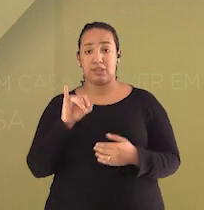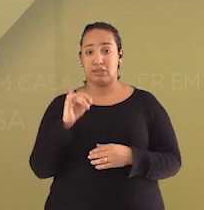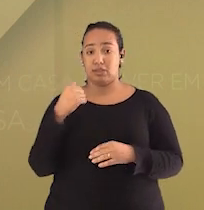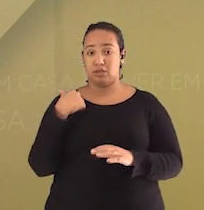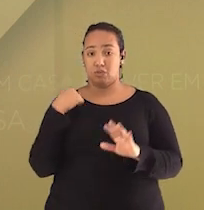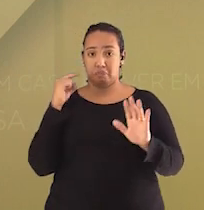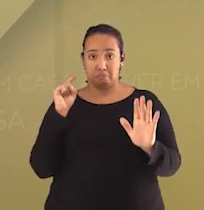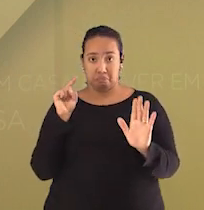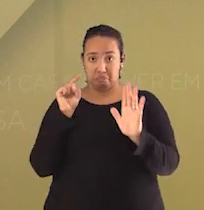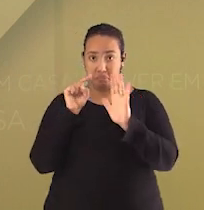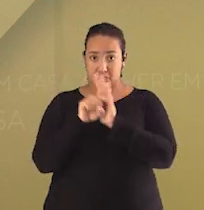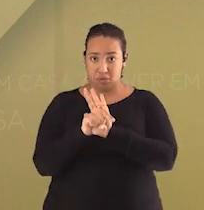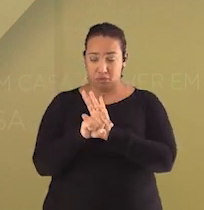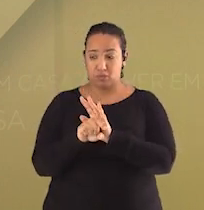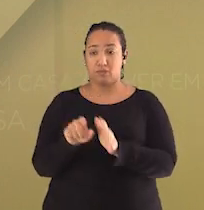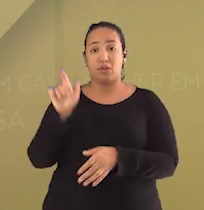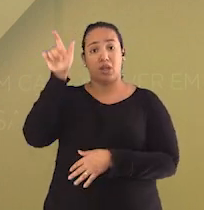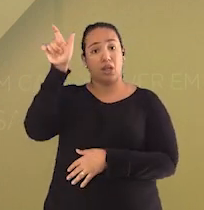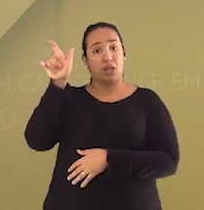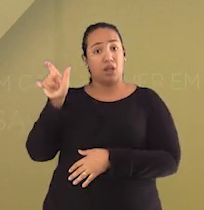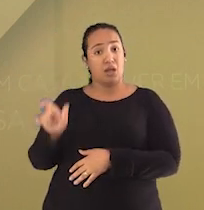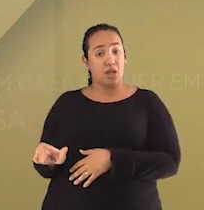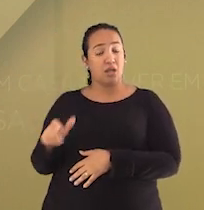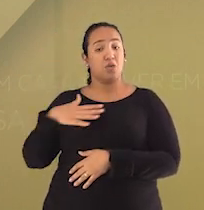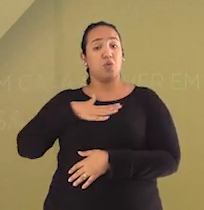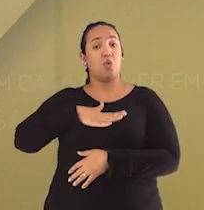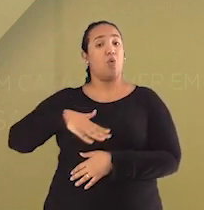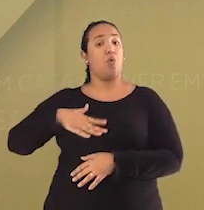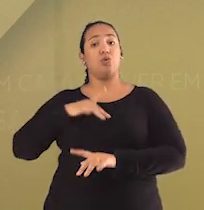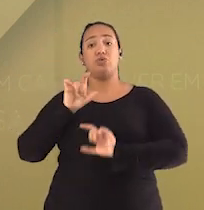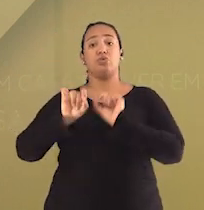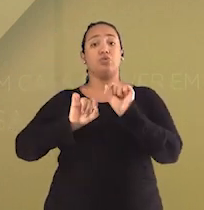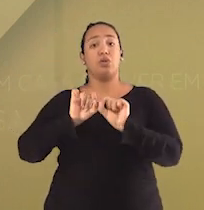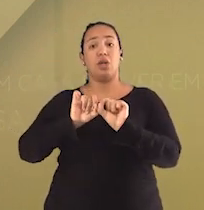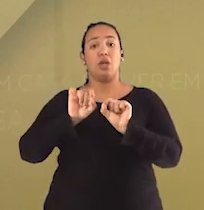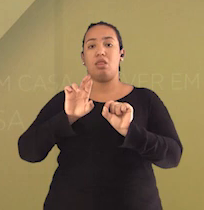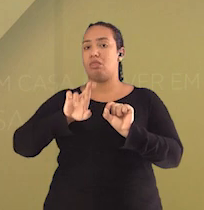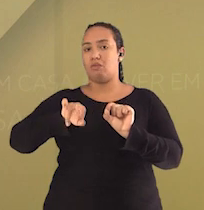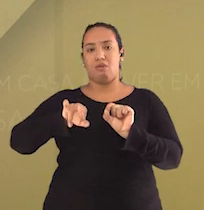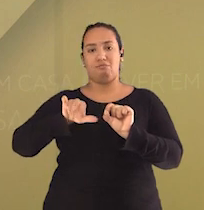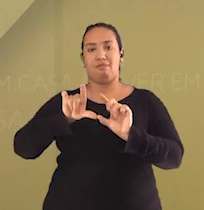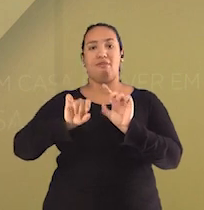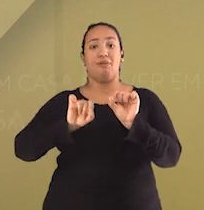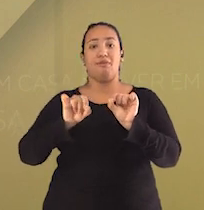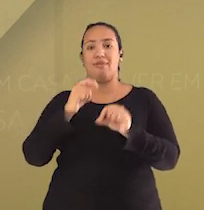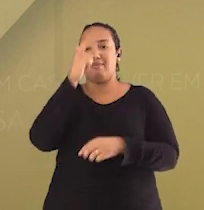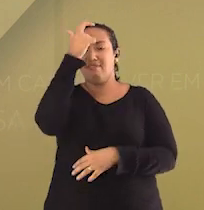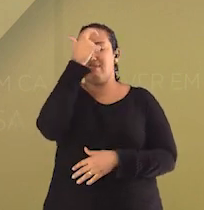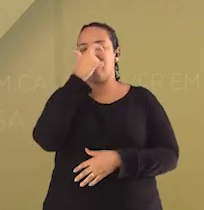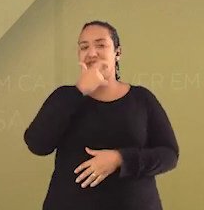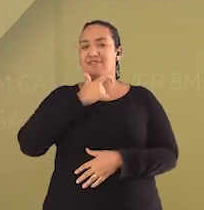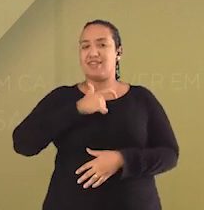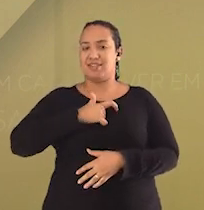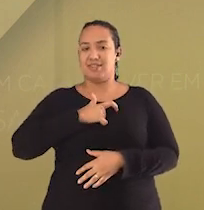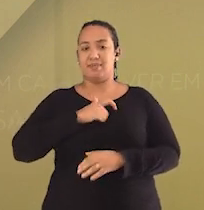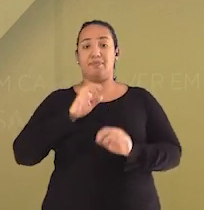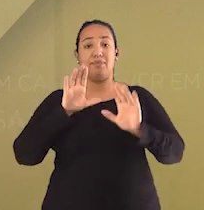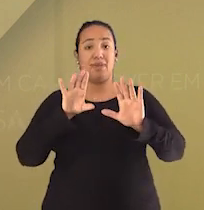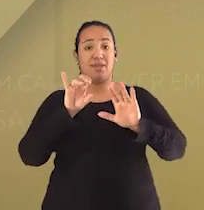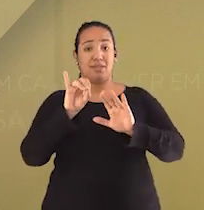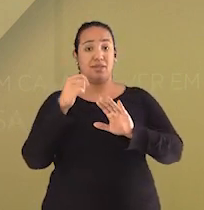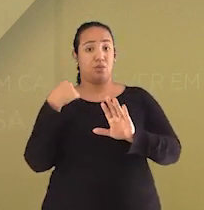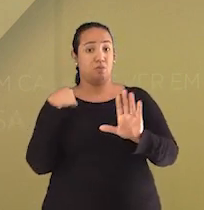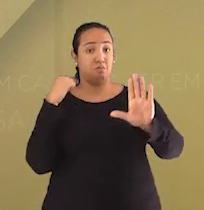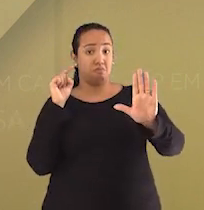does he look like? Quero saber das características físicas. Mas quando pergunto what is he like?